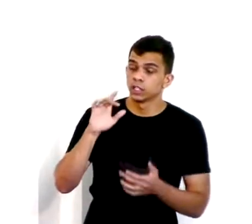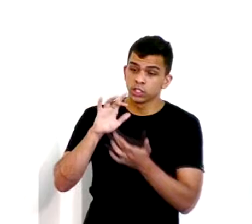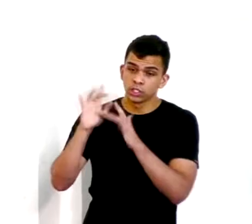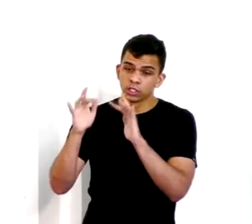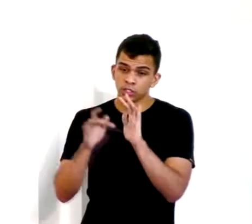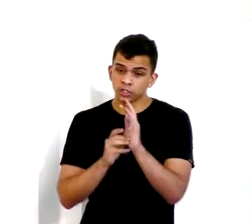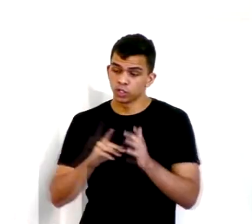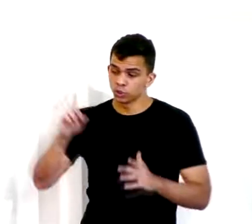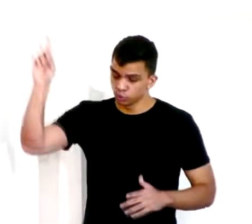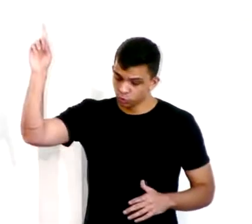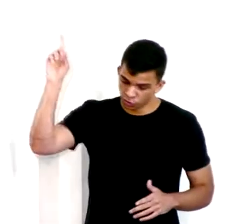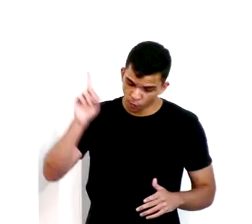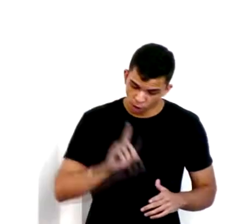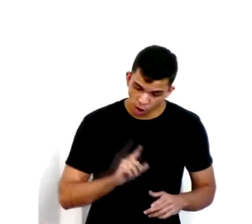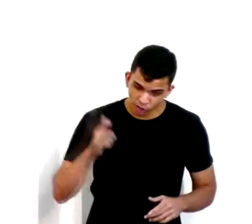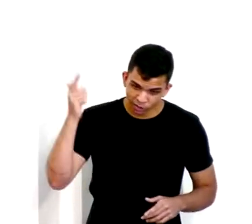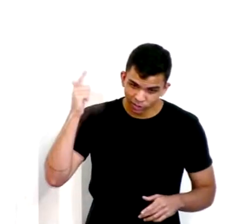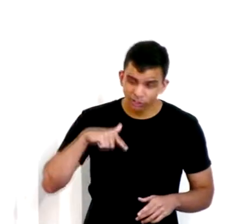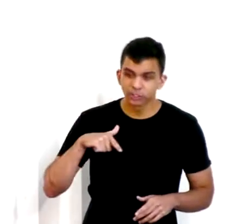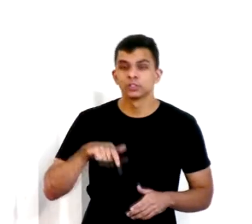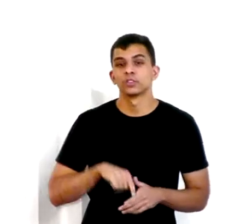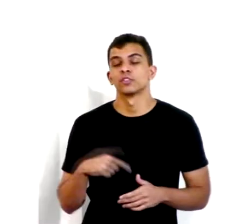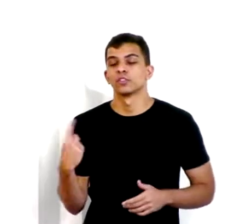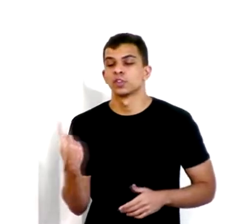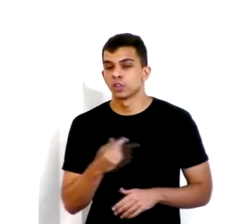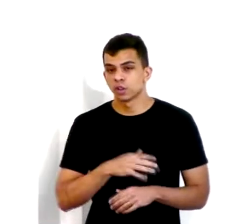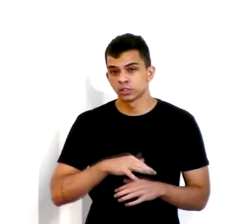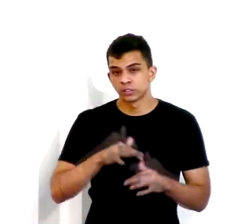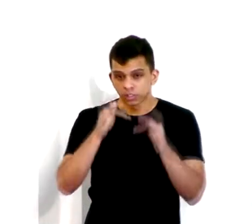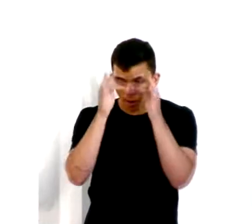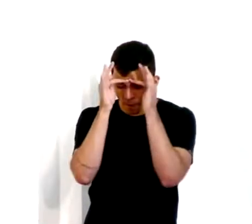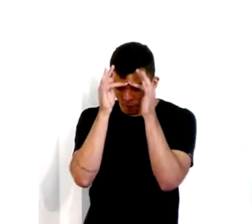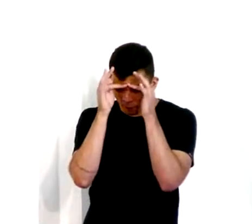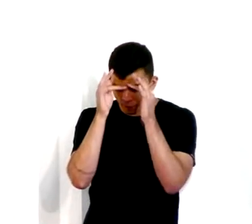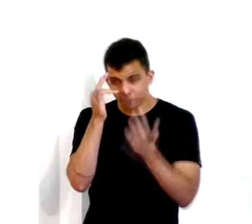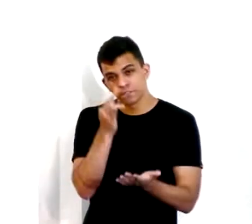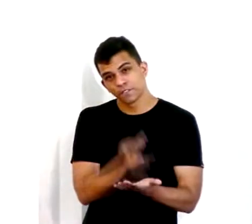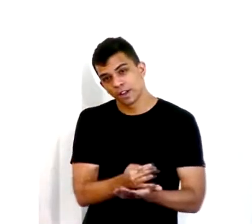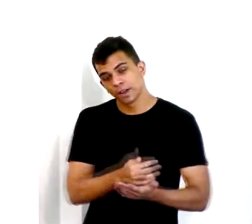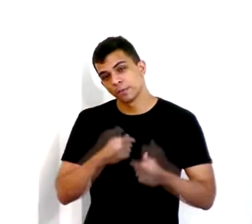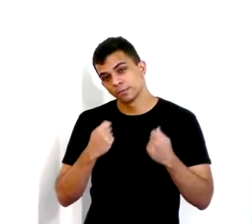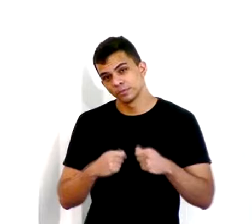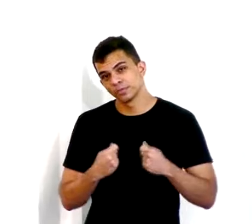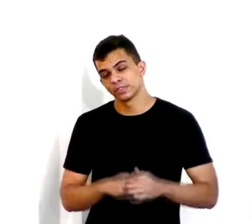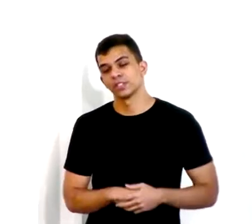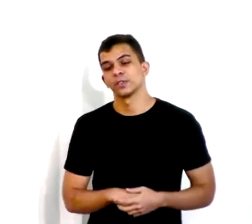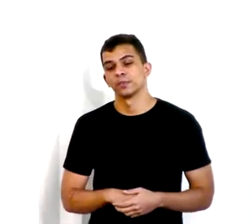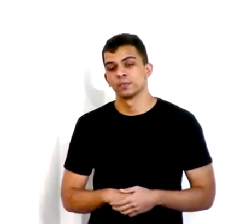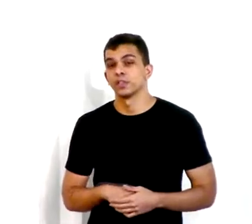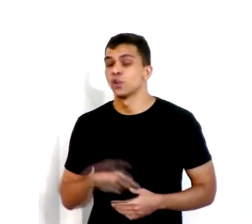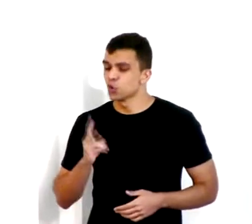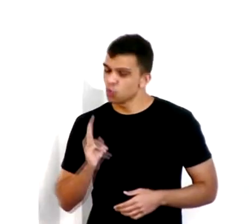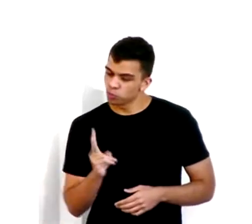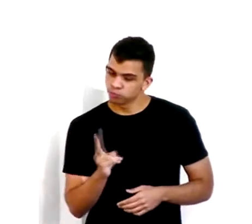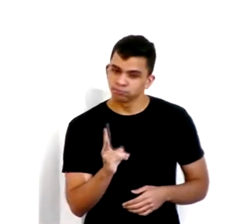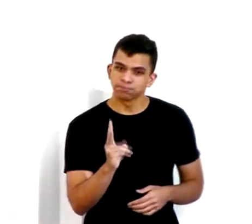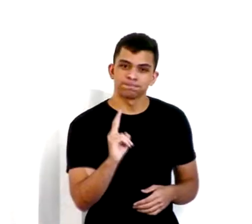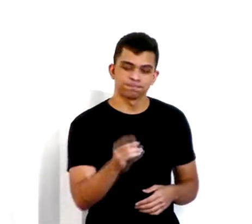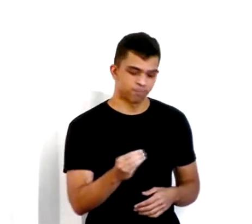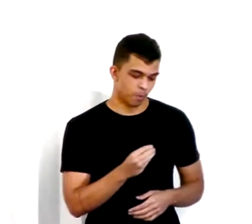que colocamos a nossa fé em Deus, em Jesus Cristo, vamos lutar contra a presença do